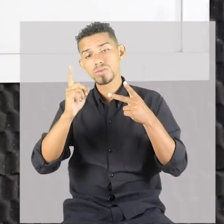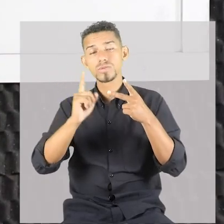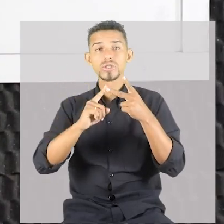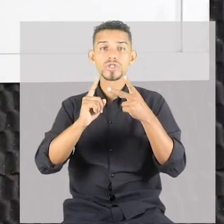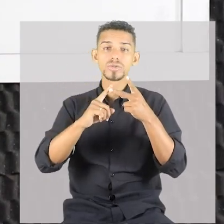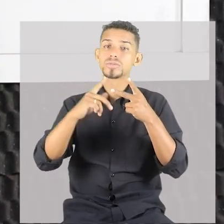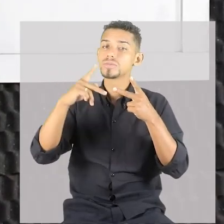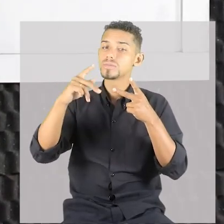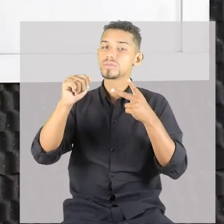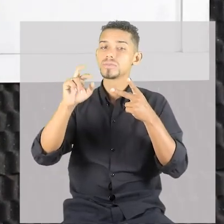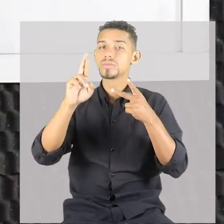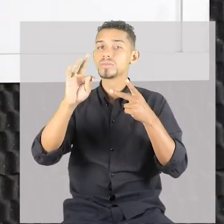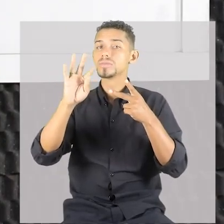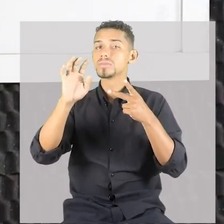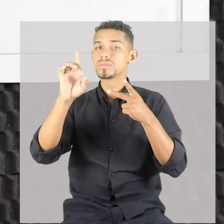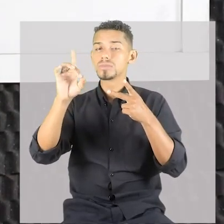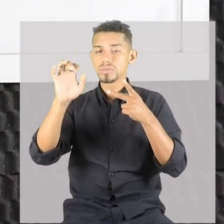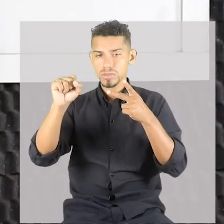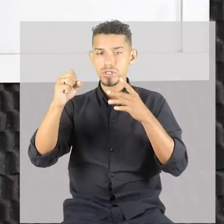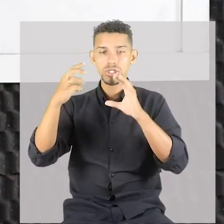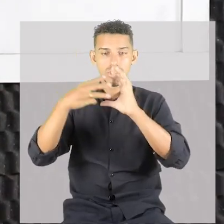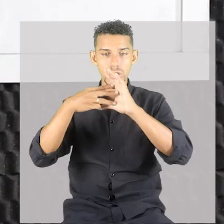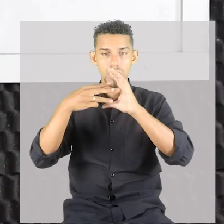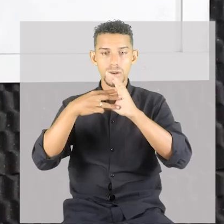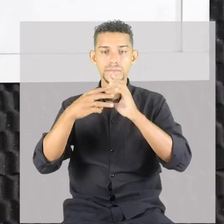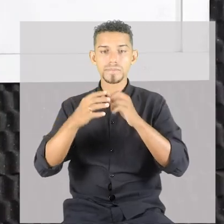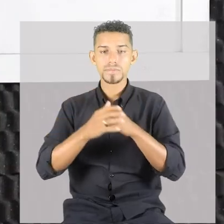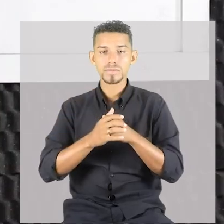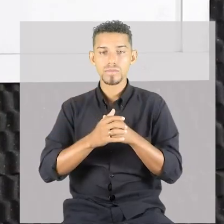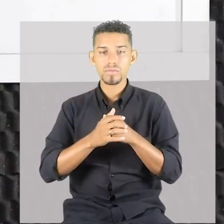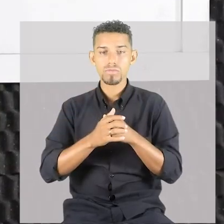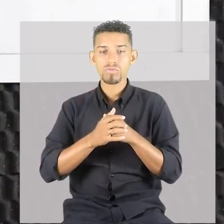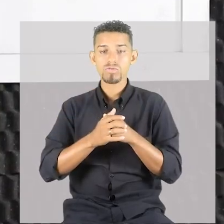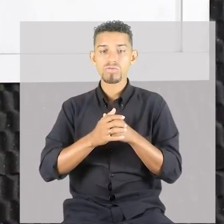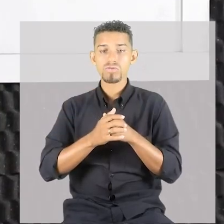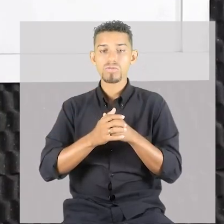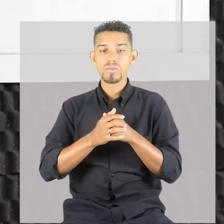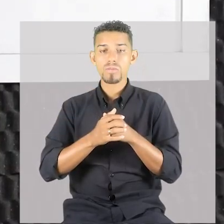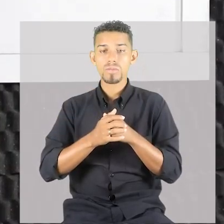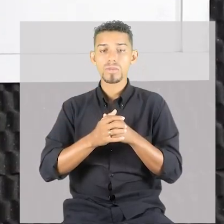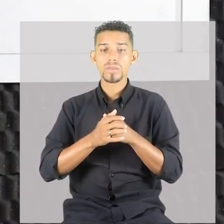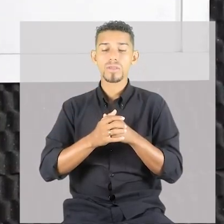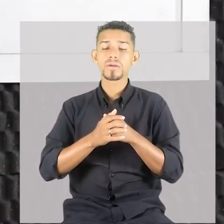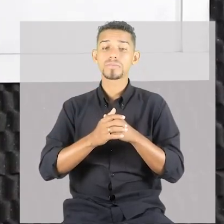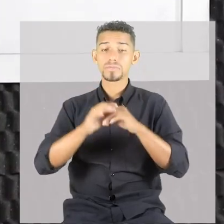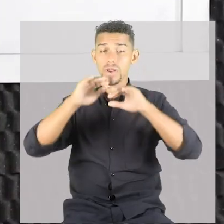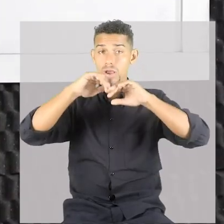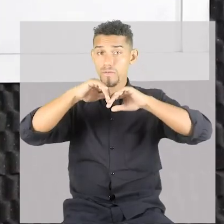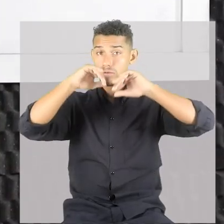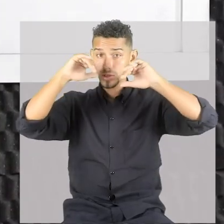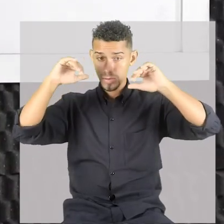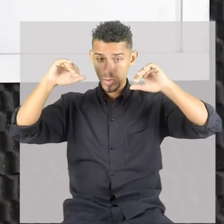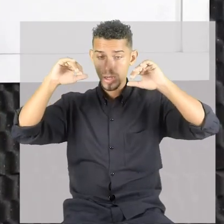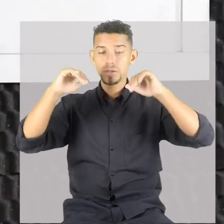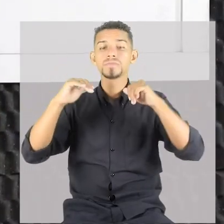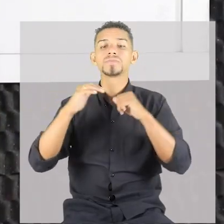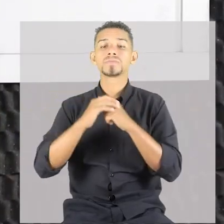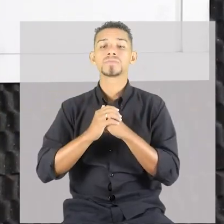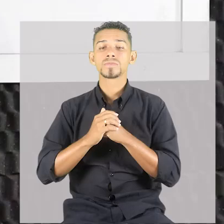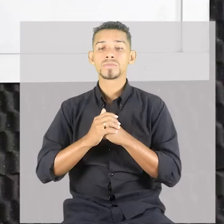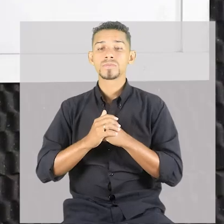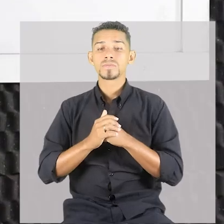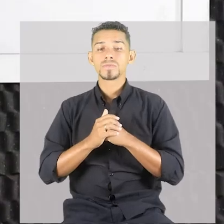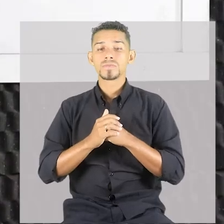de parede celular, tá? Então, eu vou, ó, separar mais aqui, ó, para ficar mais claro pra gente. Separei,